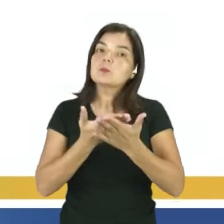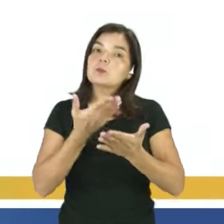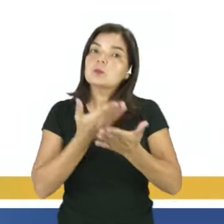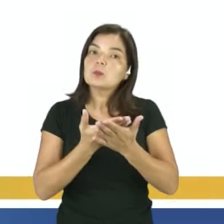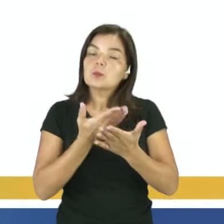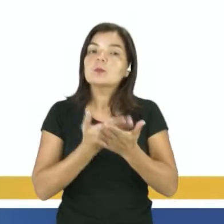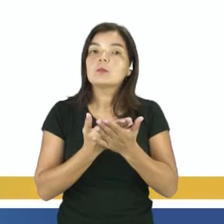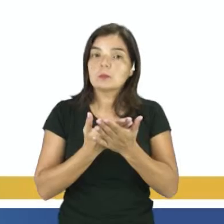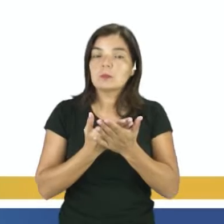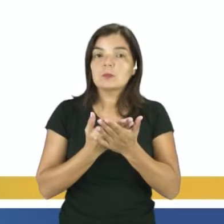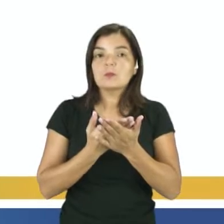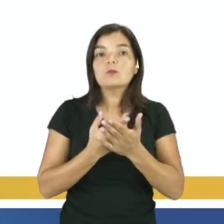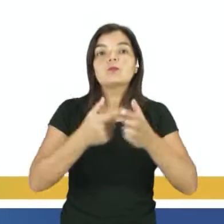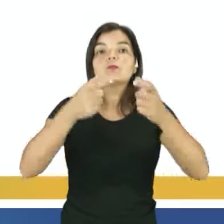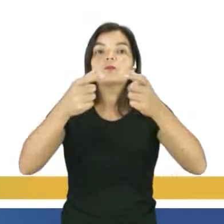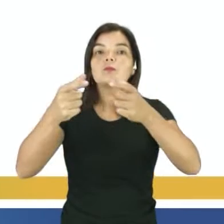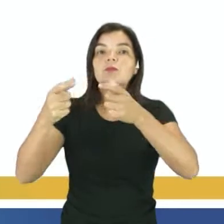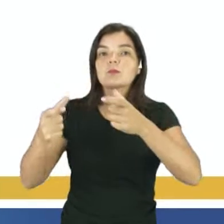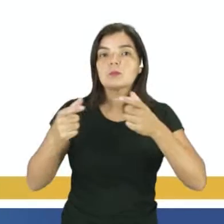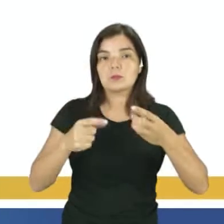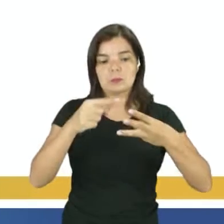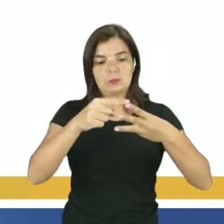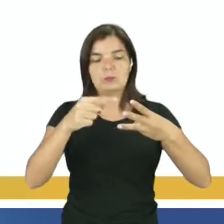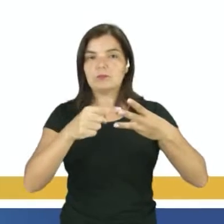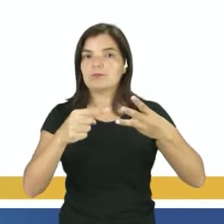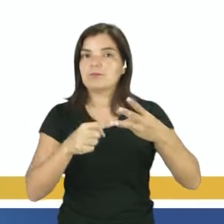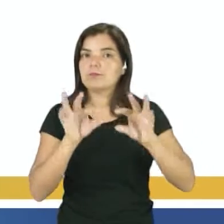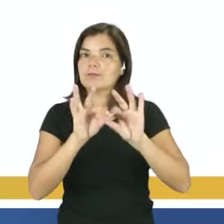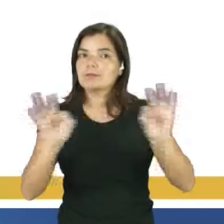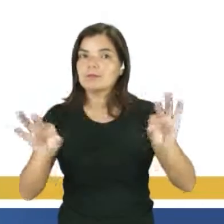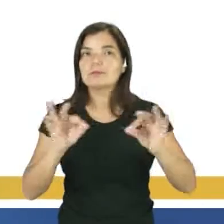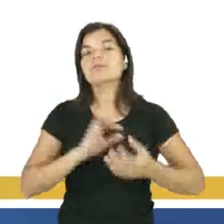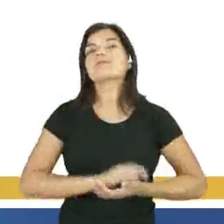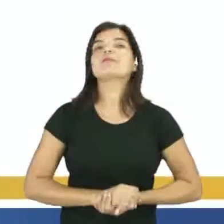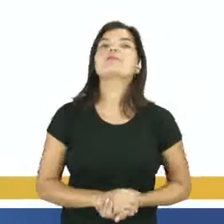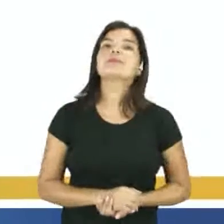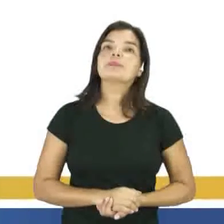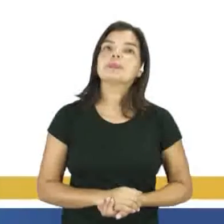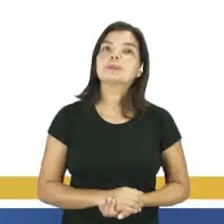estudarmos as posições entre essas três retas.